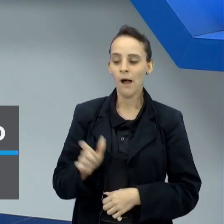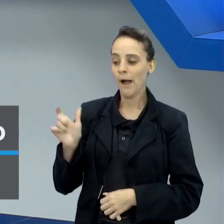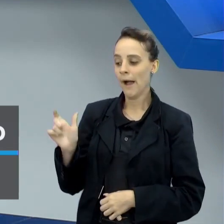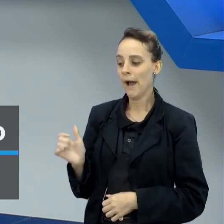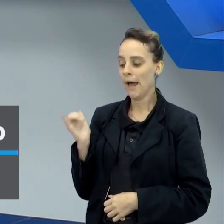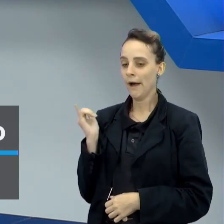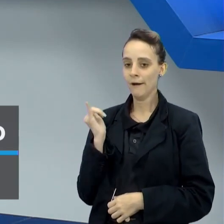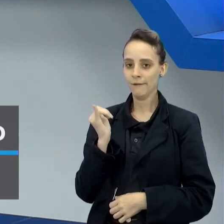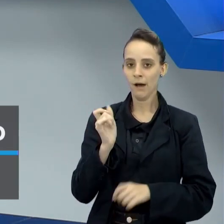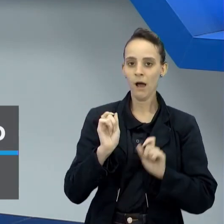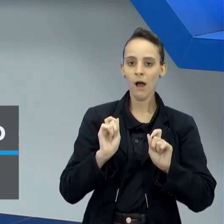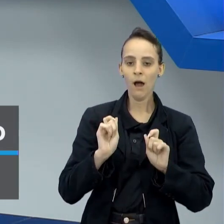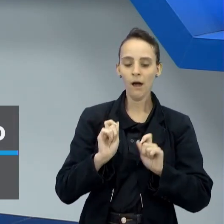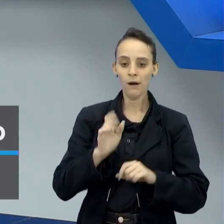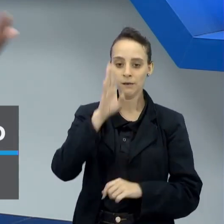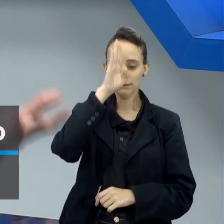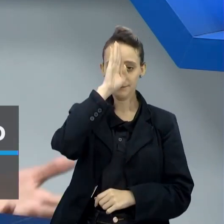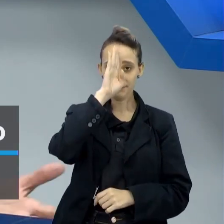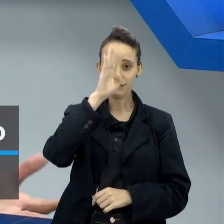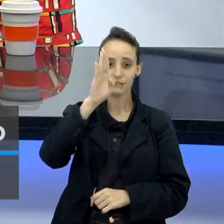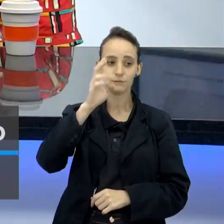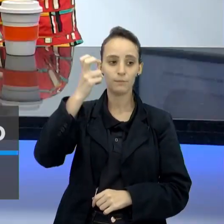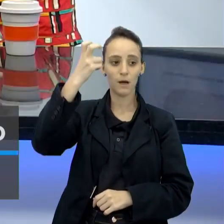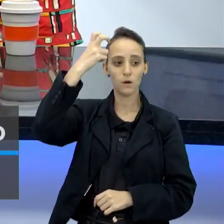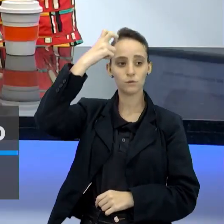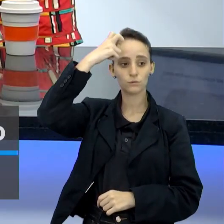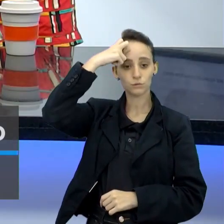principal literatura que ela consumia era a